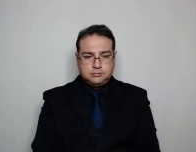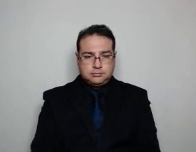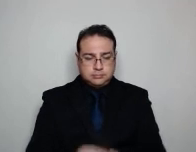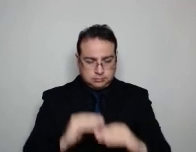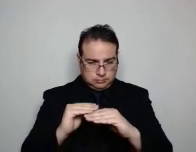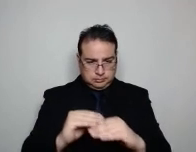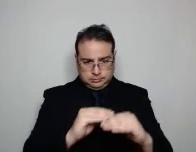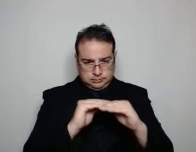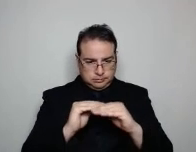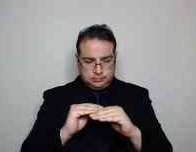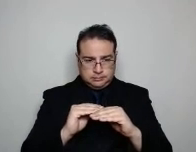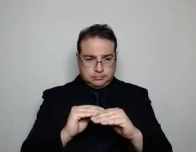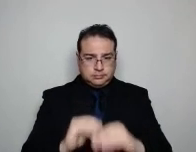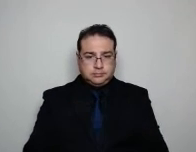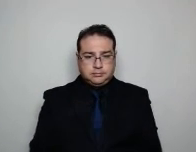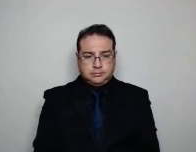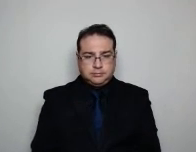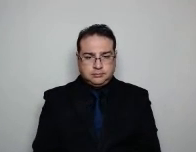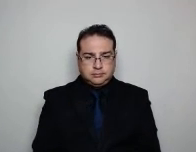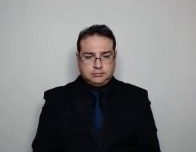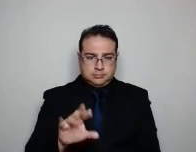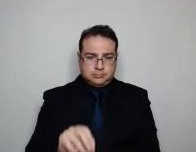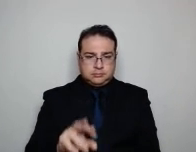unanimidade. Eu tenho o voto relator. Quem é, doutora?